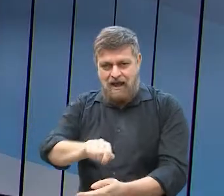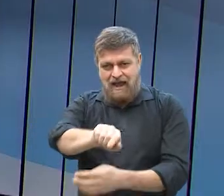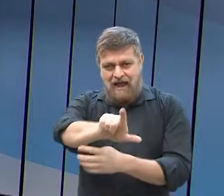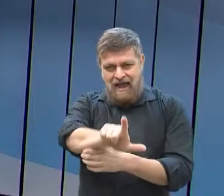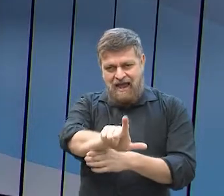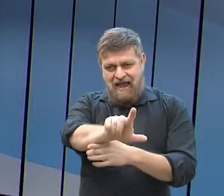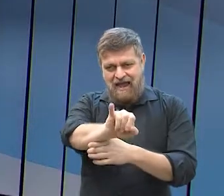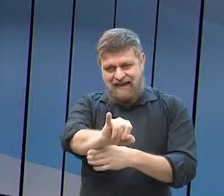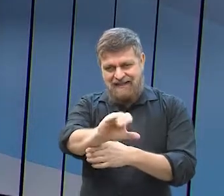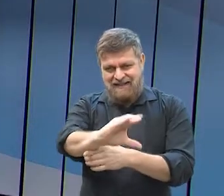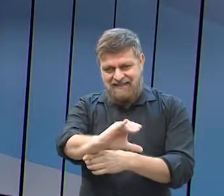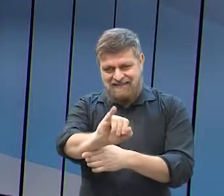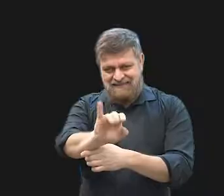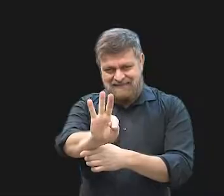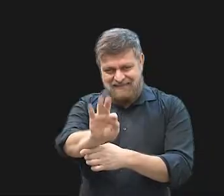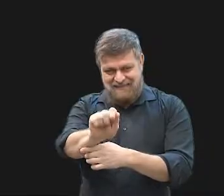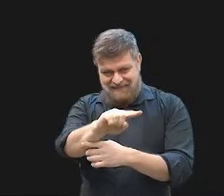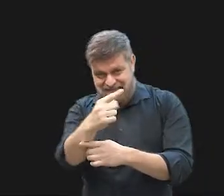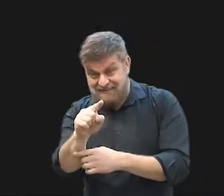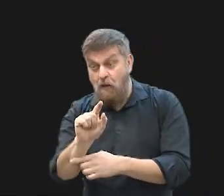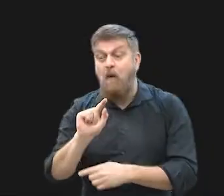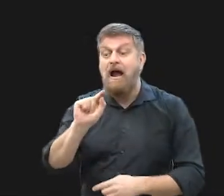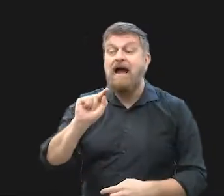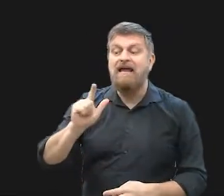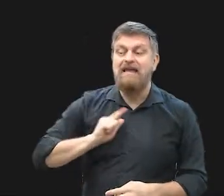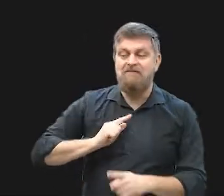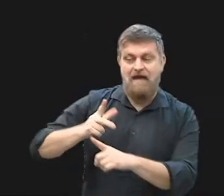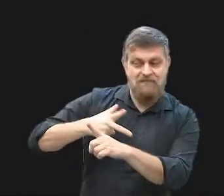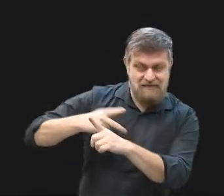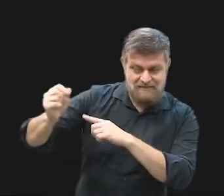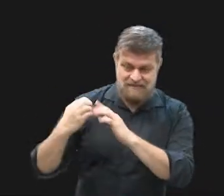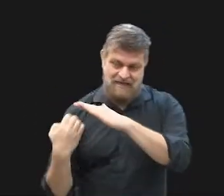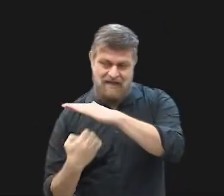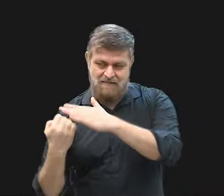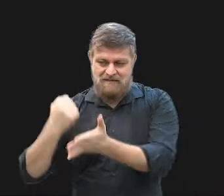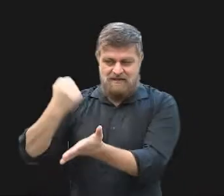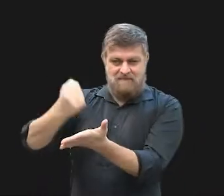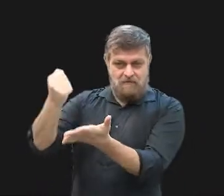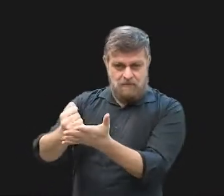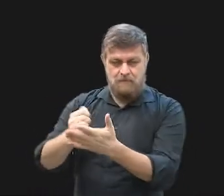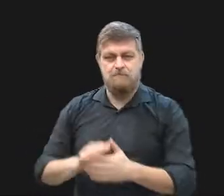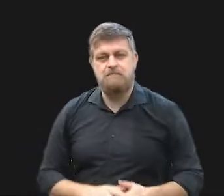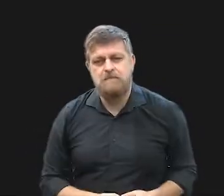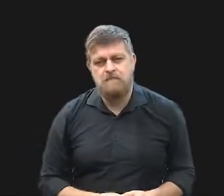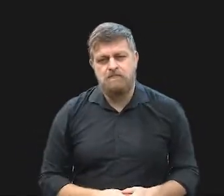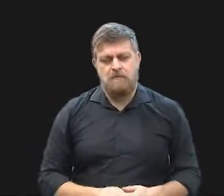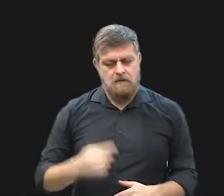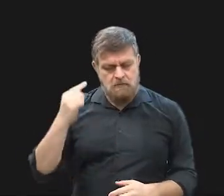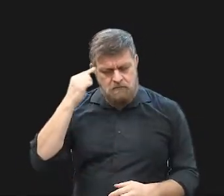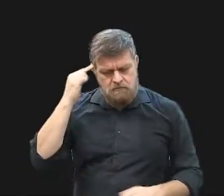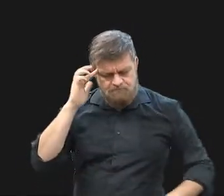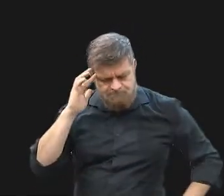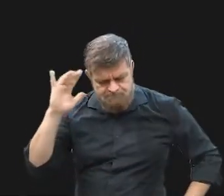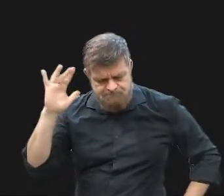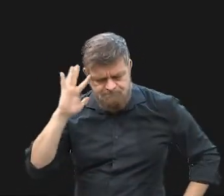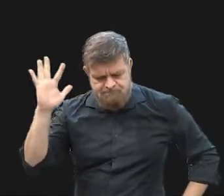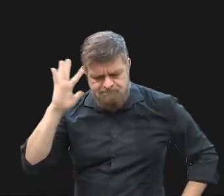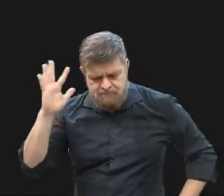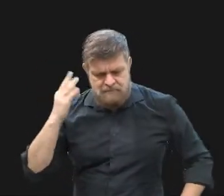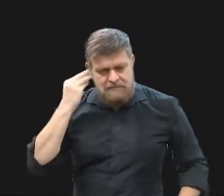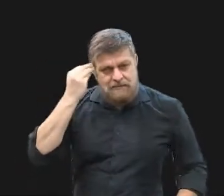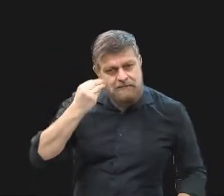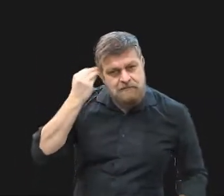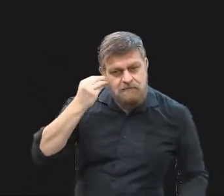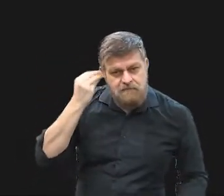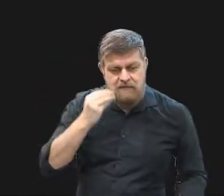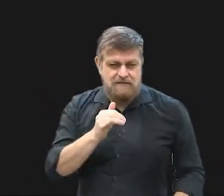aí das empresas, quem vai ganhar, como vai ganhar, como vai perder. Então, assim, pensando nisso e pensando nessa experiência,